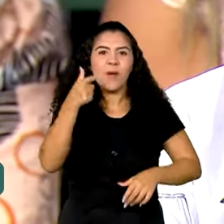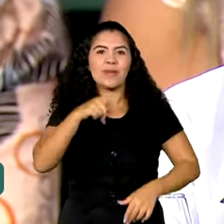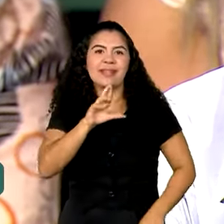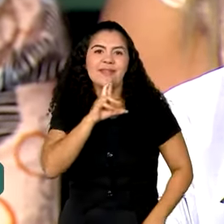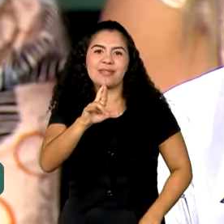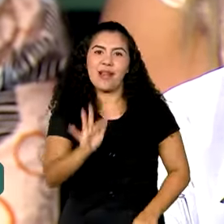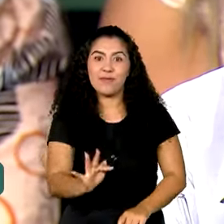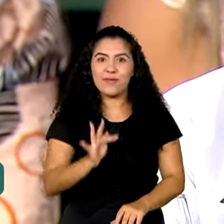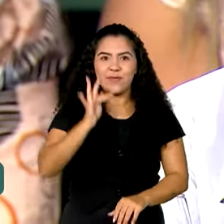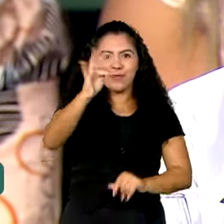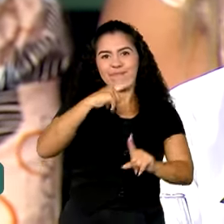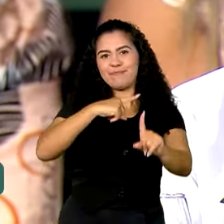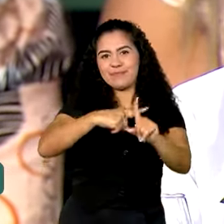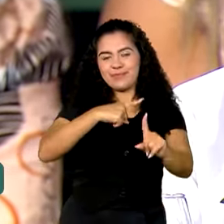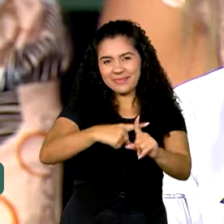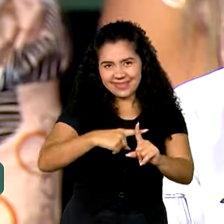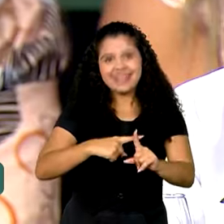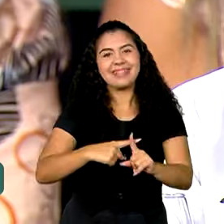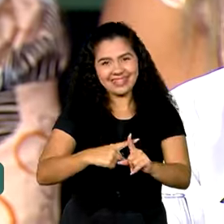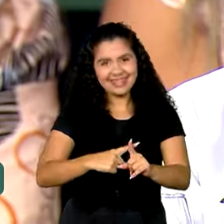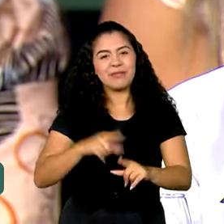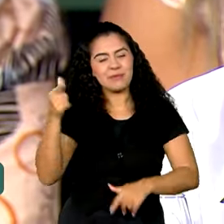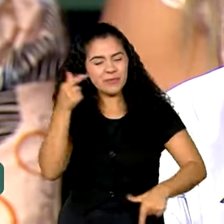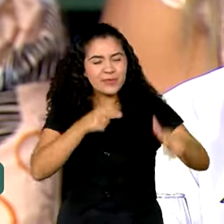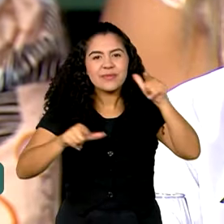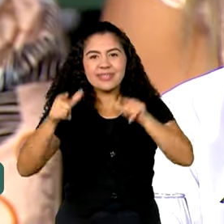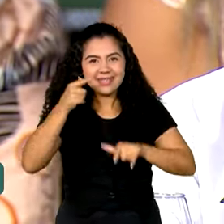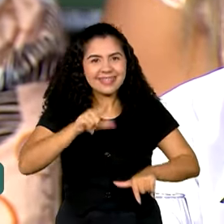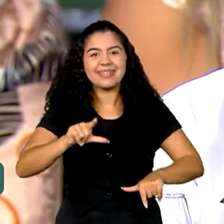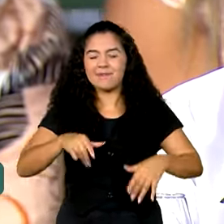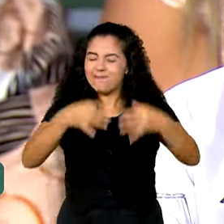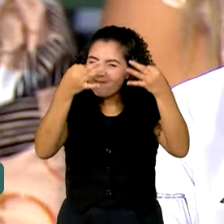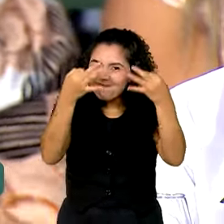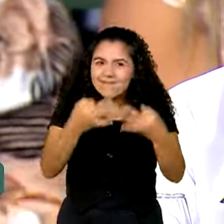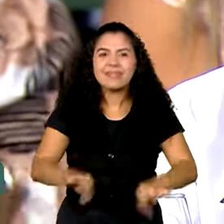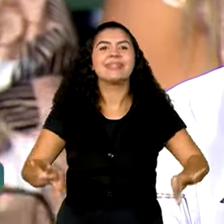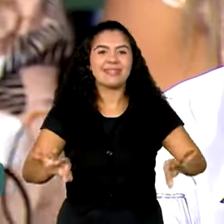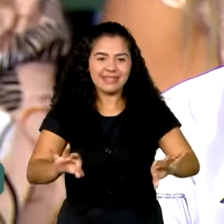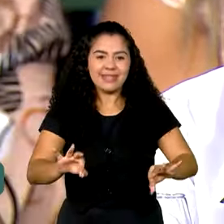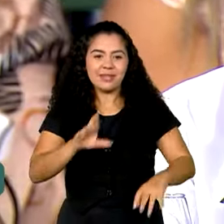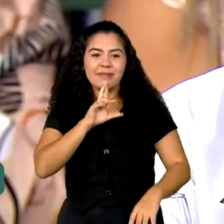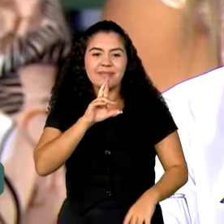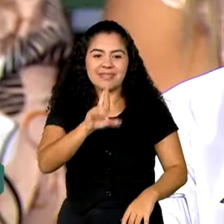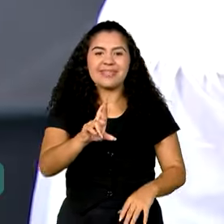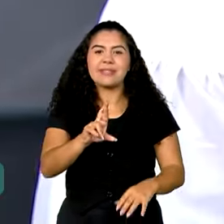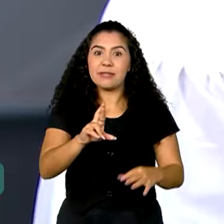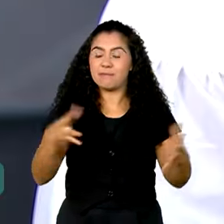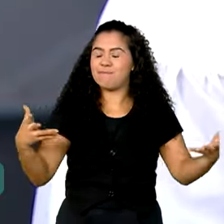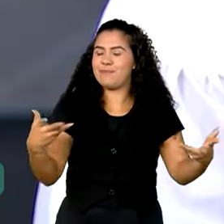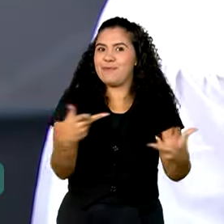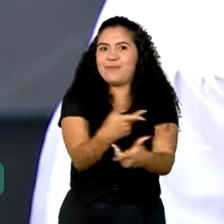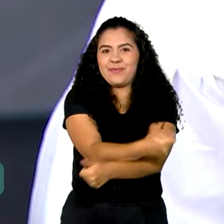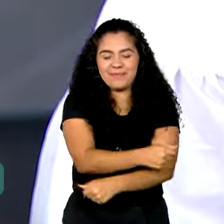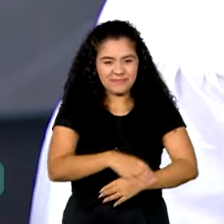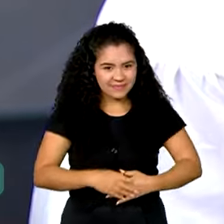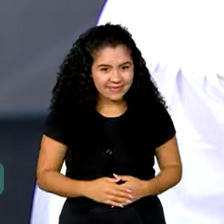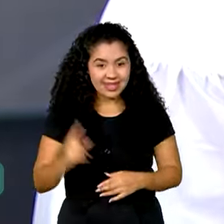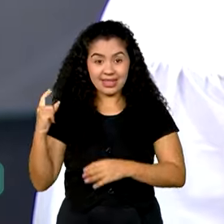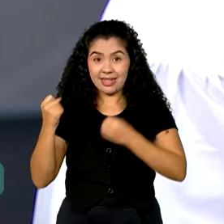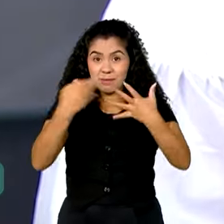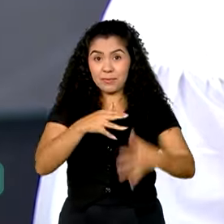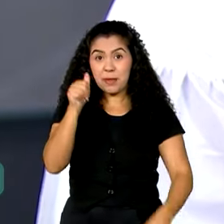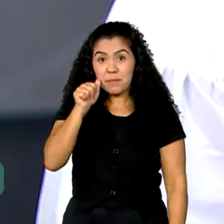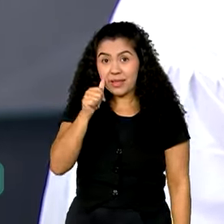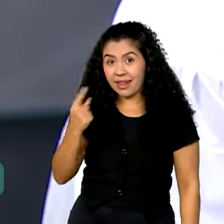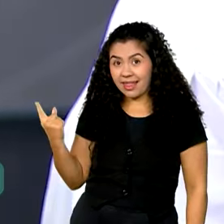frutos errados. Os frutos, com certeza, serão frutos saborosos. E Ana Catarina, de 10